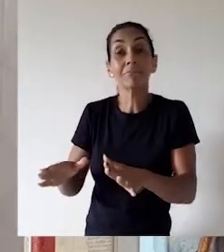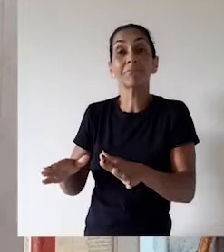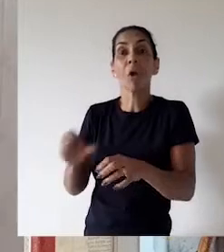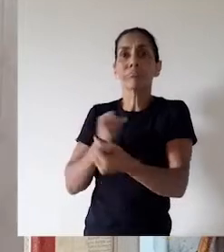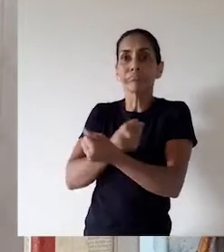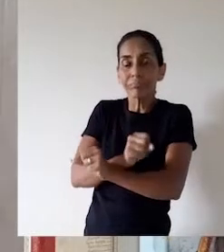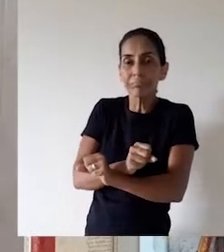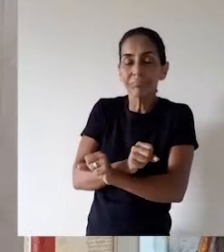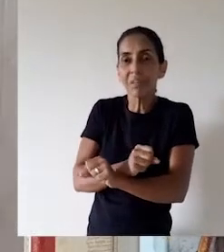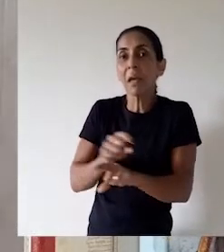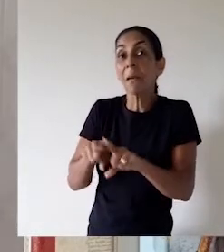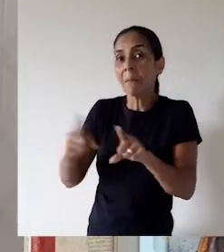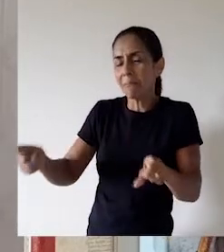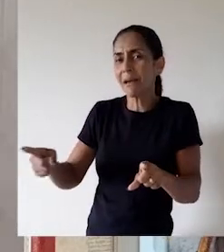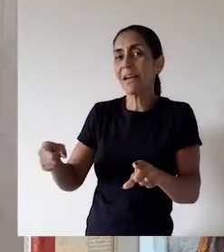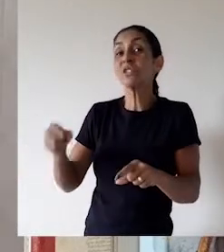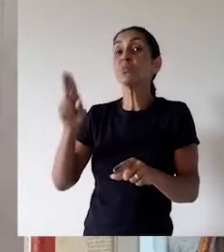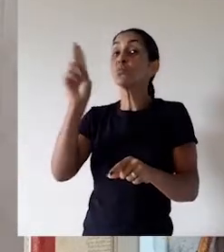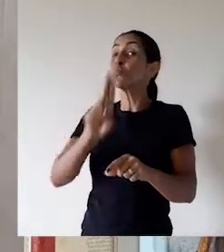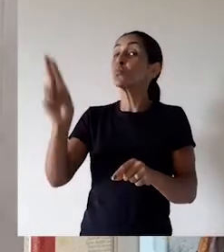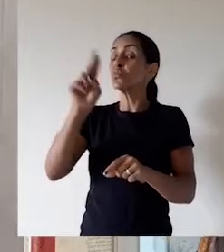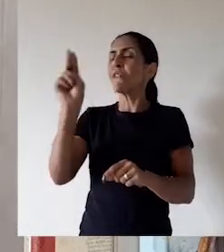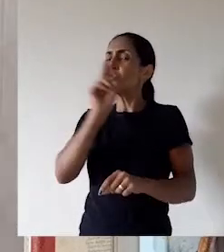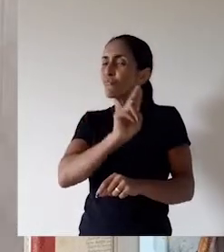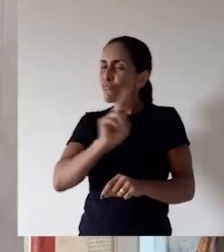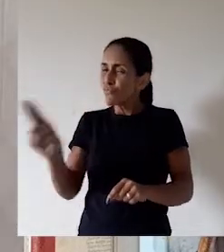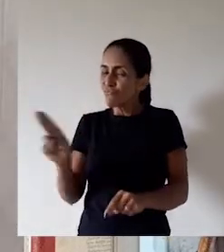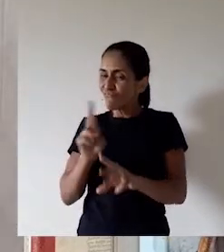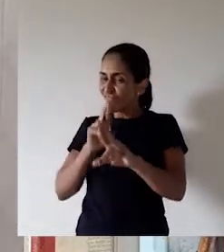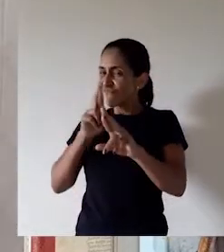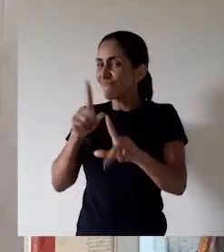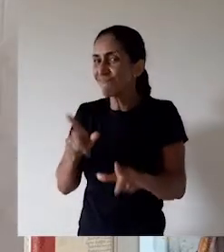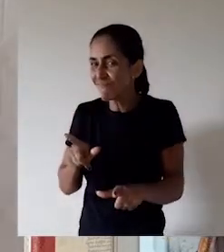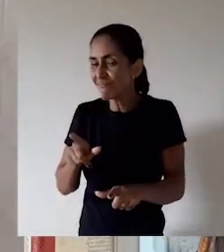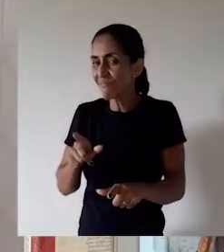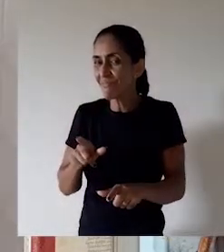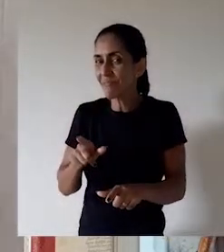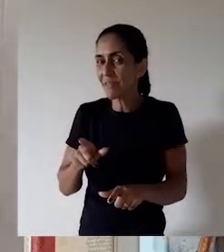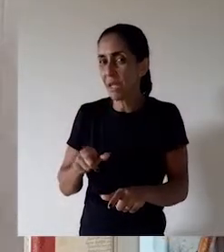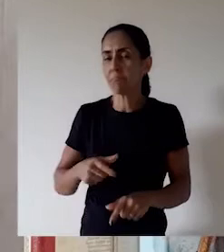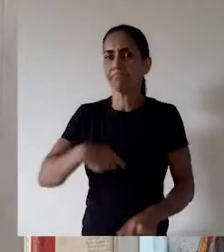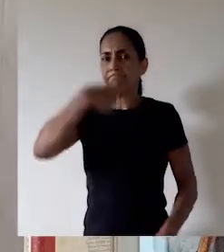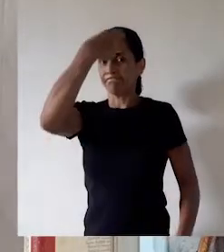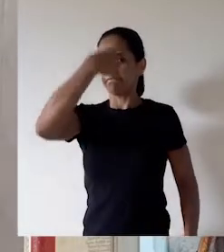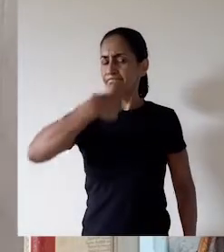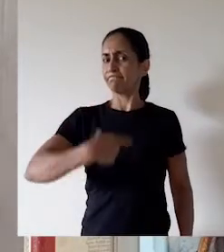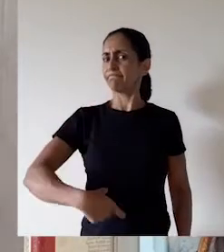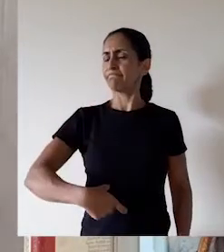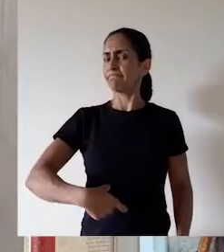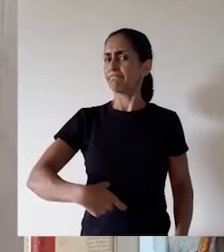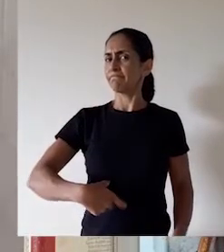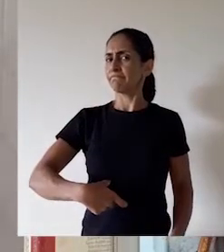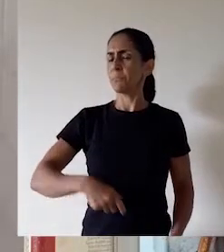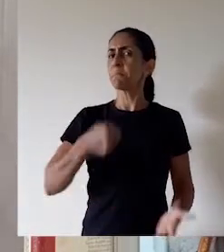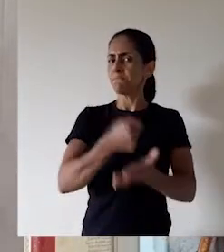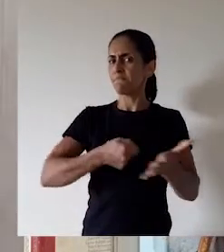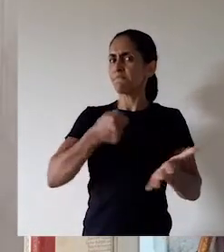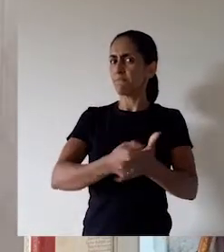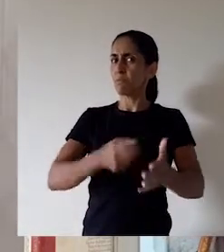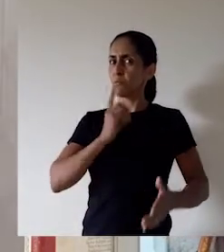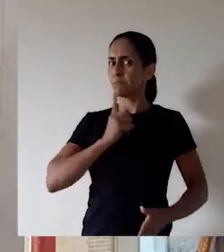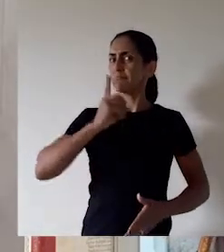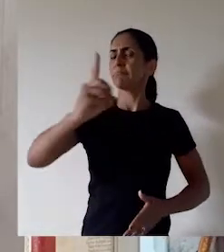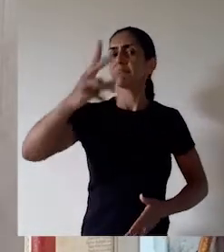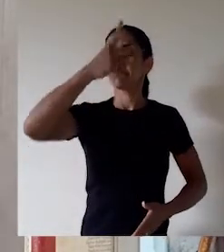Brasil. Ela também usou um pseudônimo, uma maranhense, e sempre manteve a sua postura de escritora